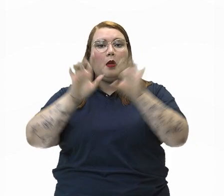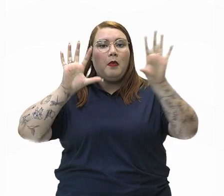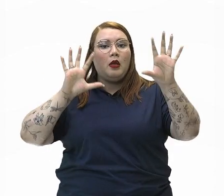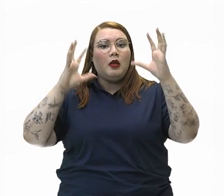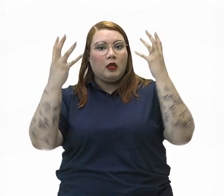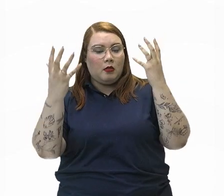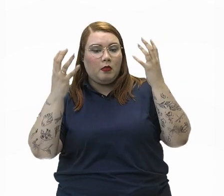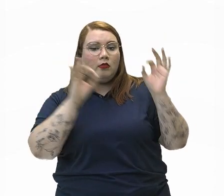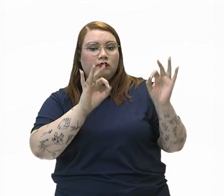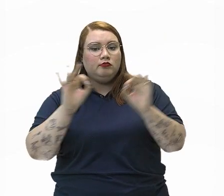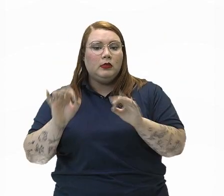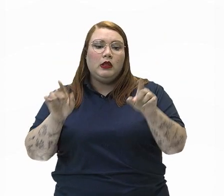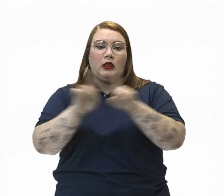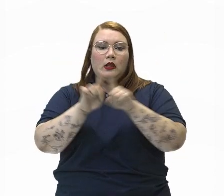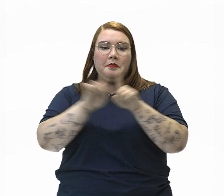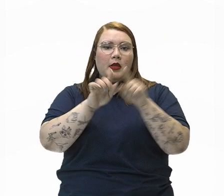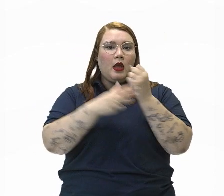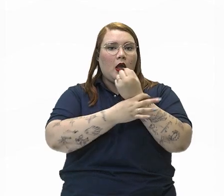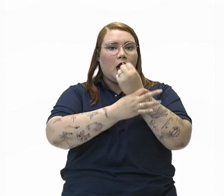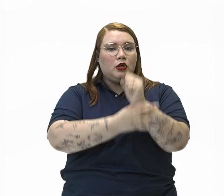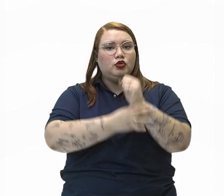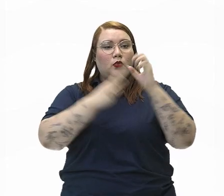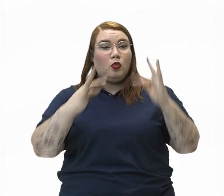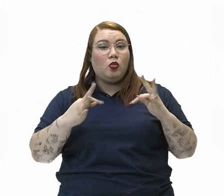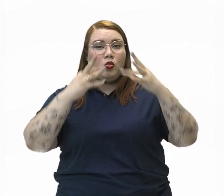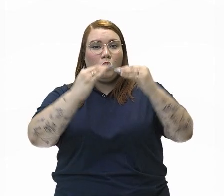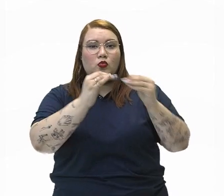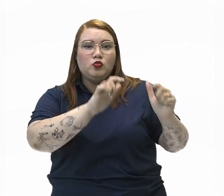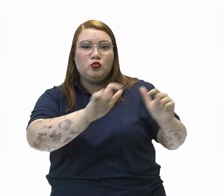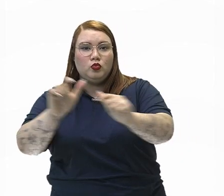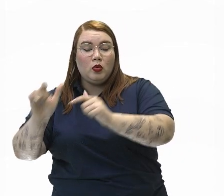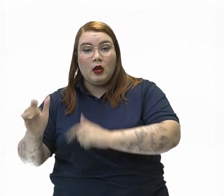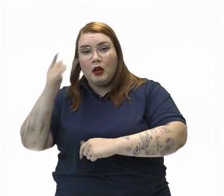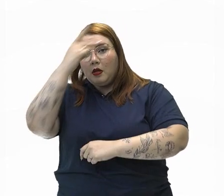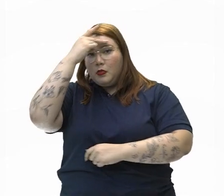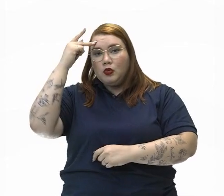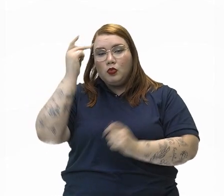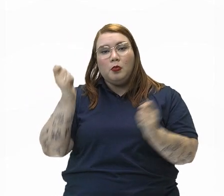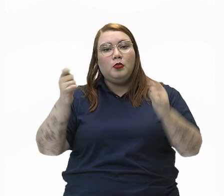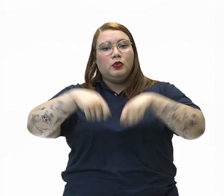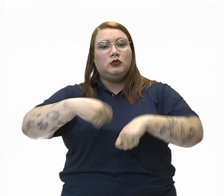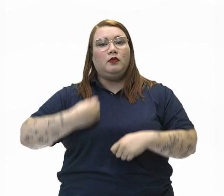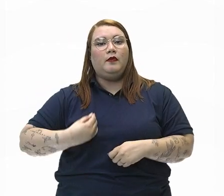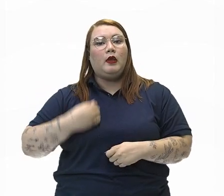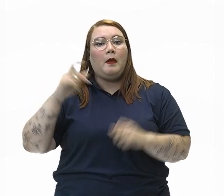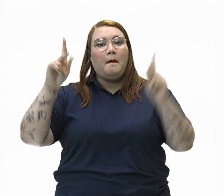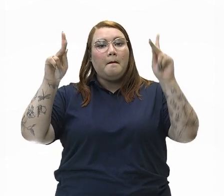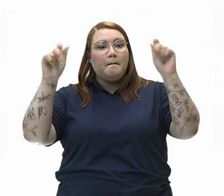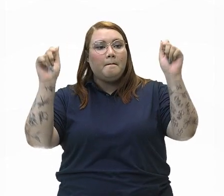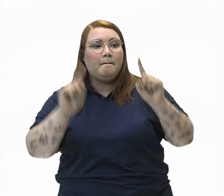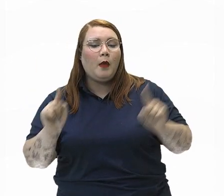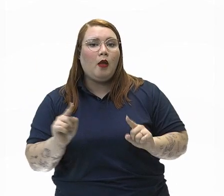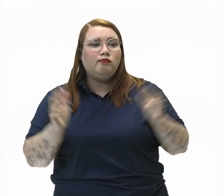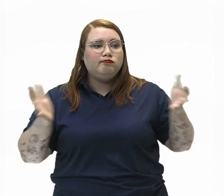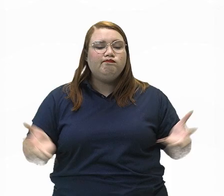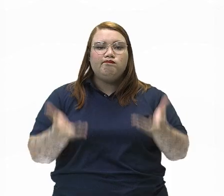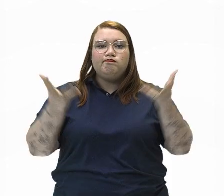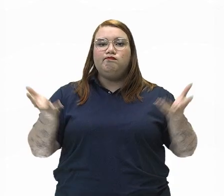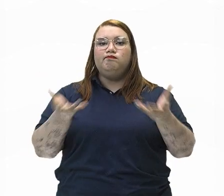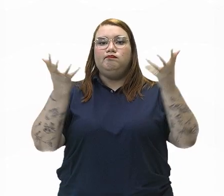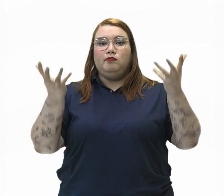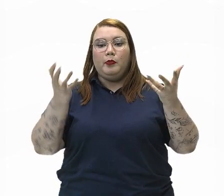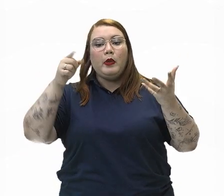as pessoas em todos os lugares possam desfrutar de paz e de prosperidade. Estes são